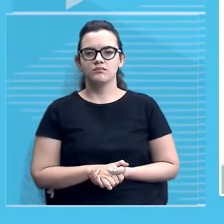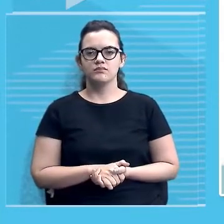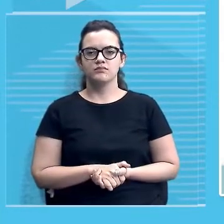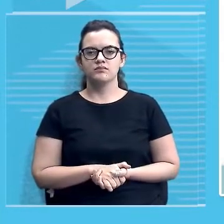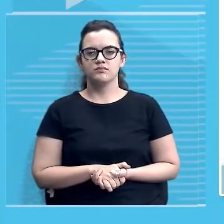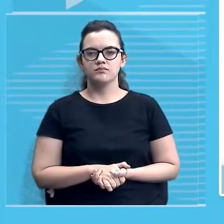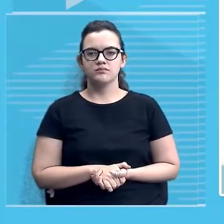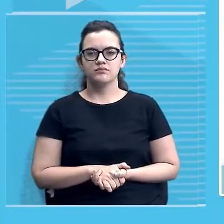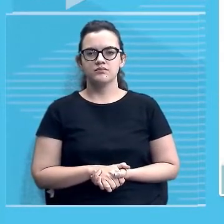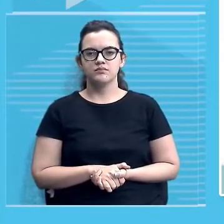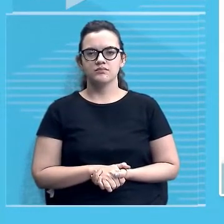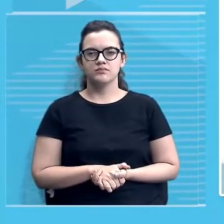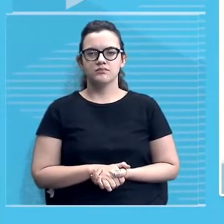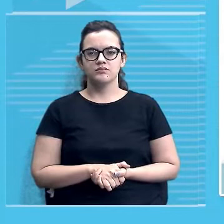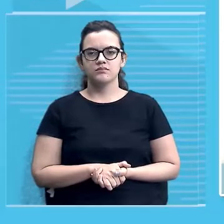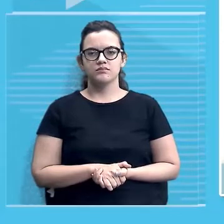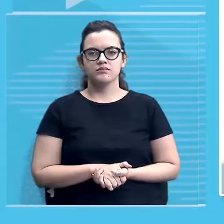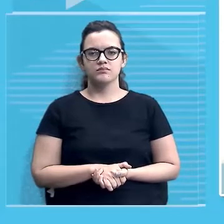Tem certeza?